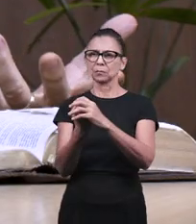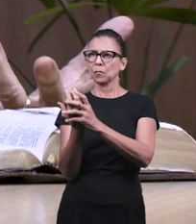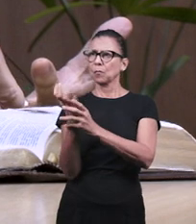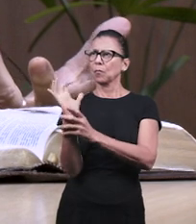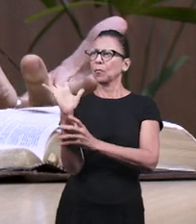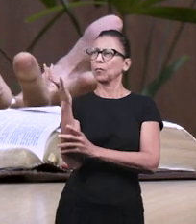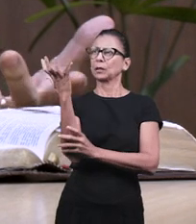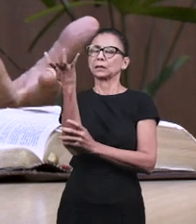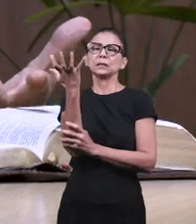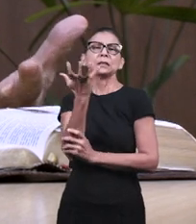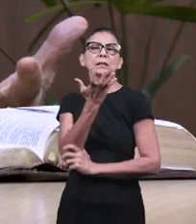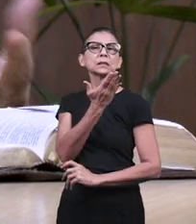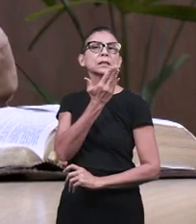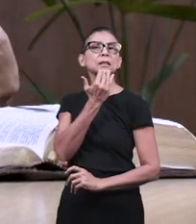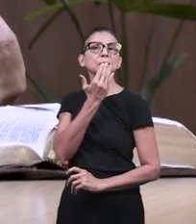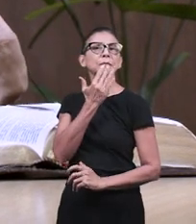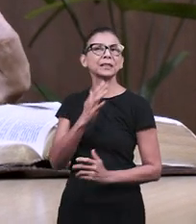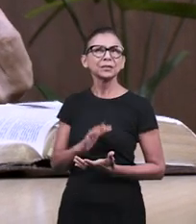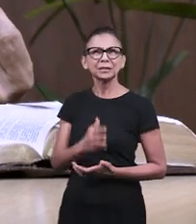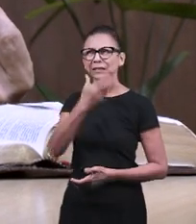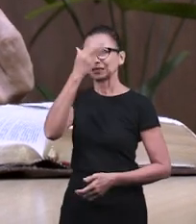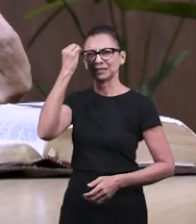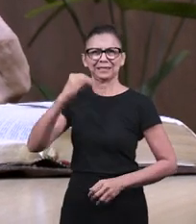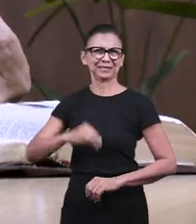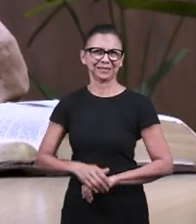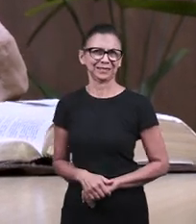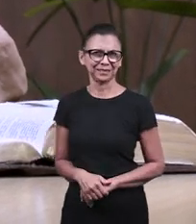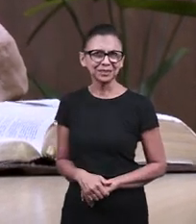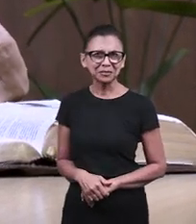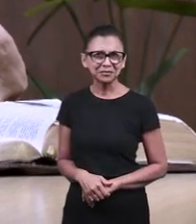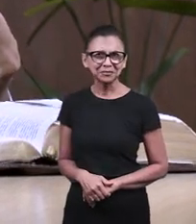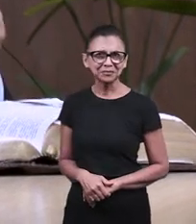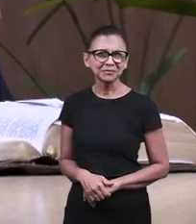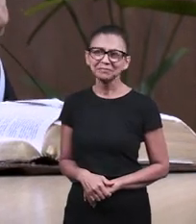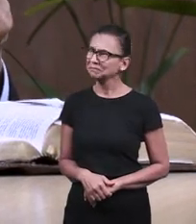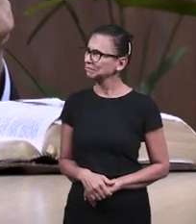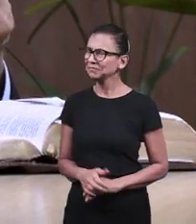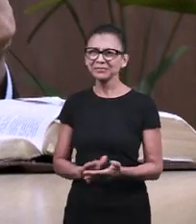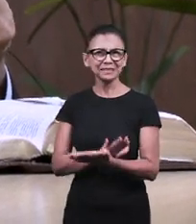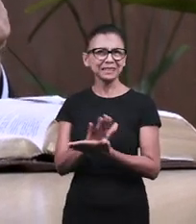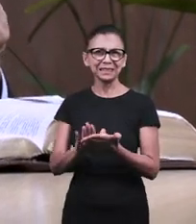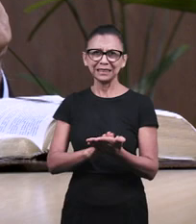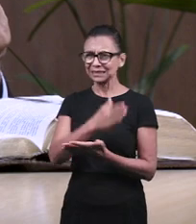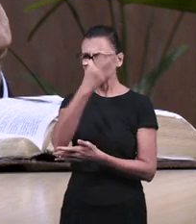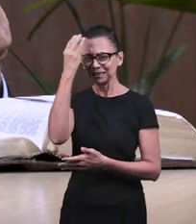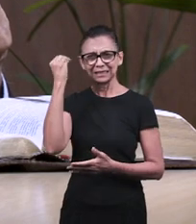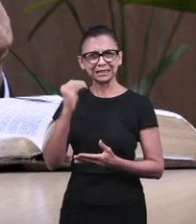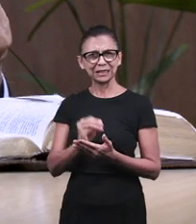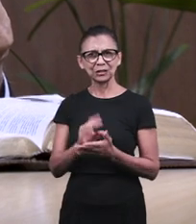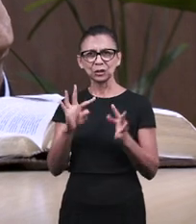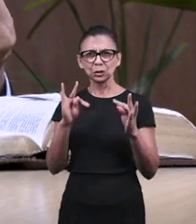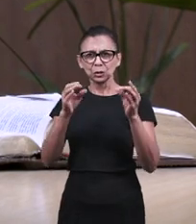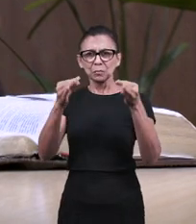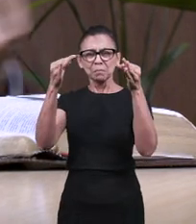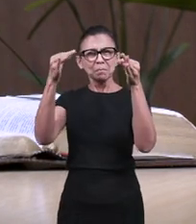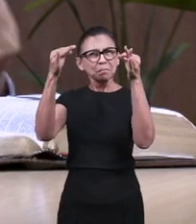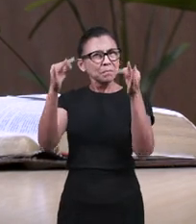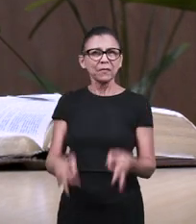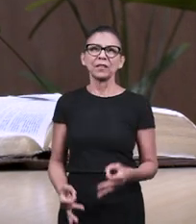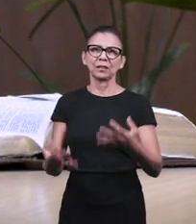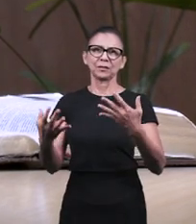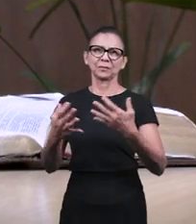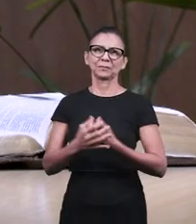comida? Não esqueceu de nada. Tudo completo.